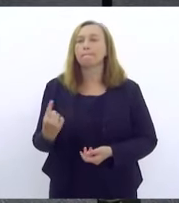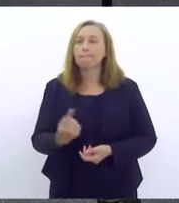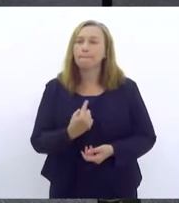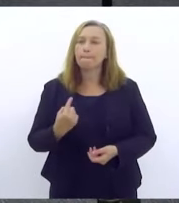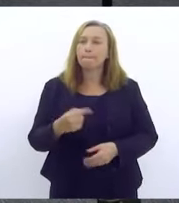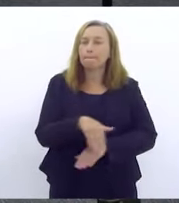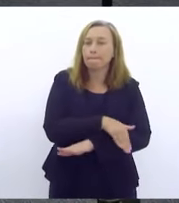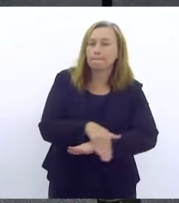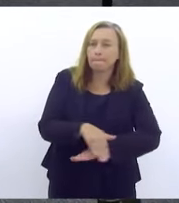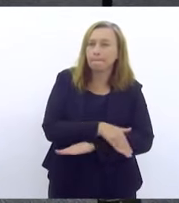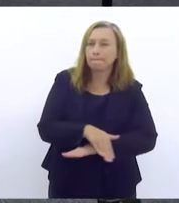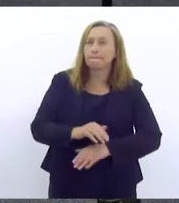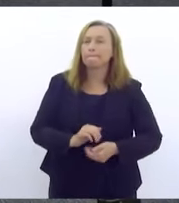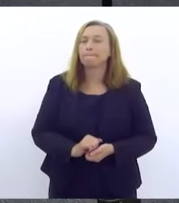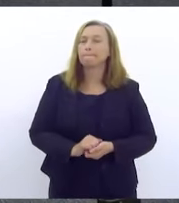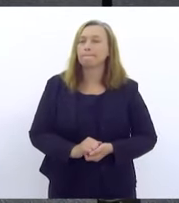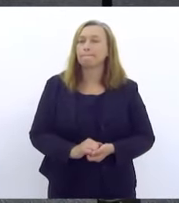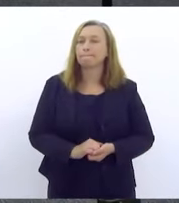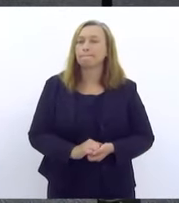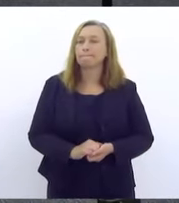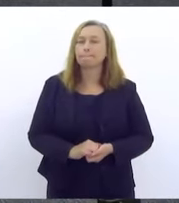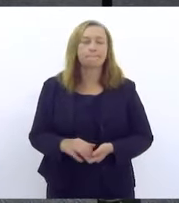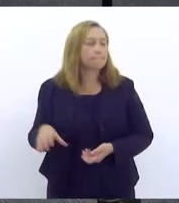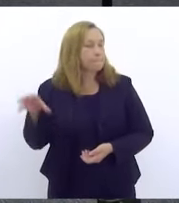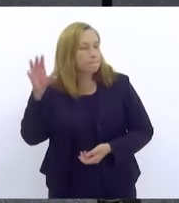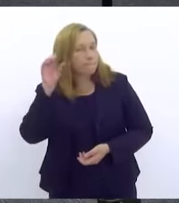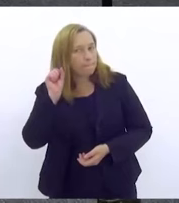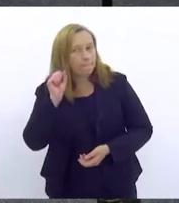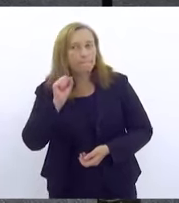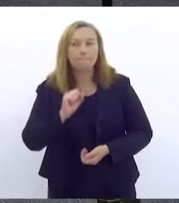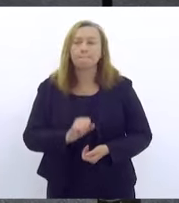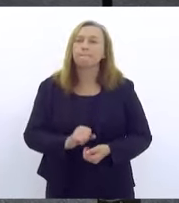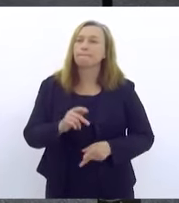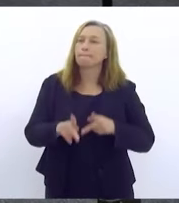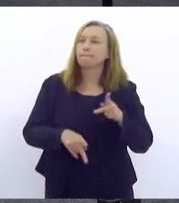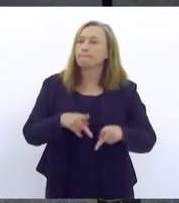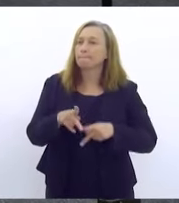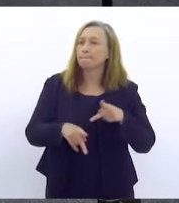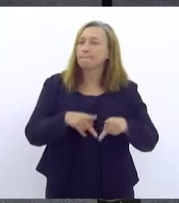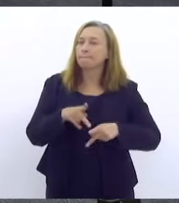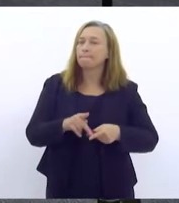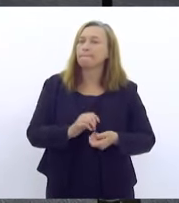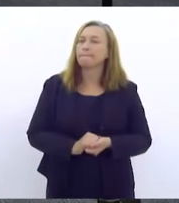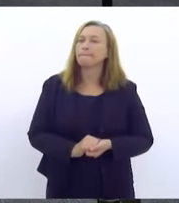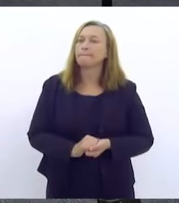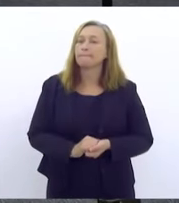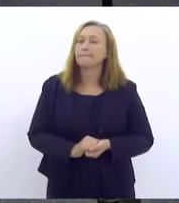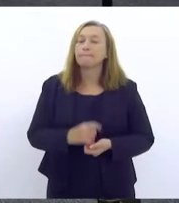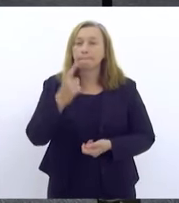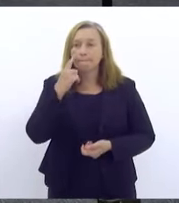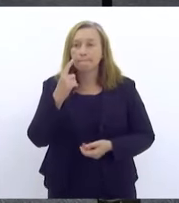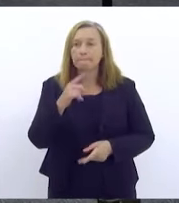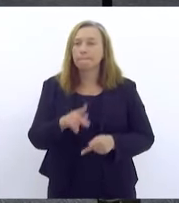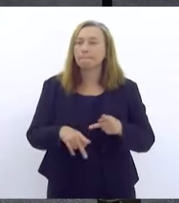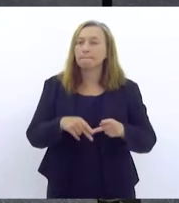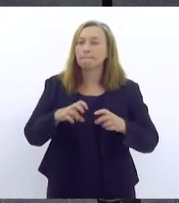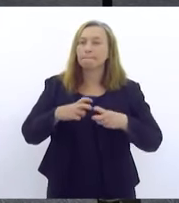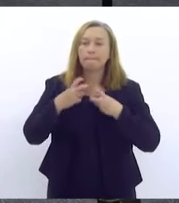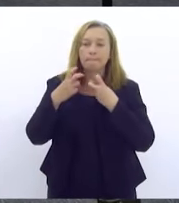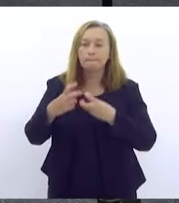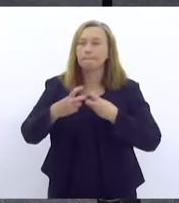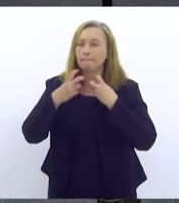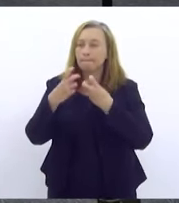nas ruas e ouvindo a população, nós vemos a população